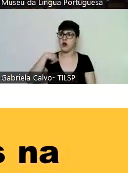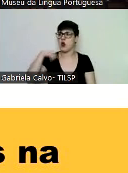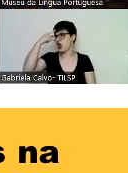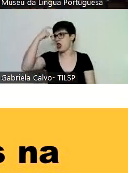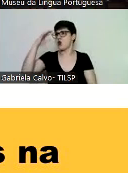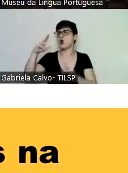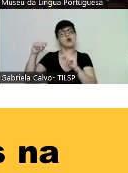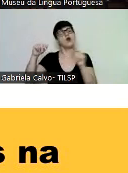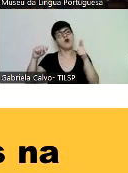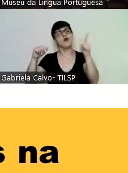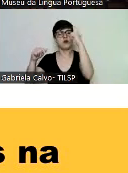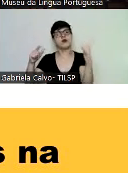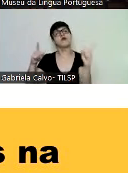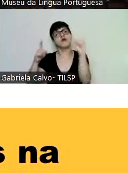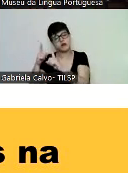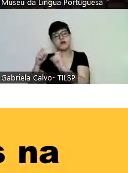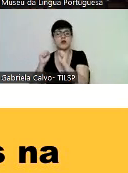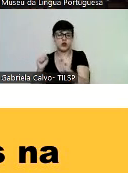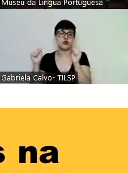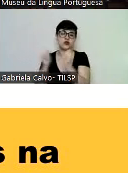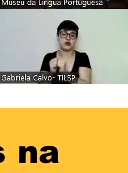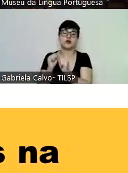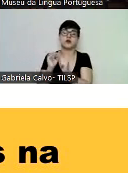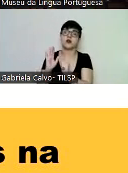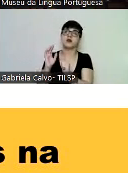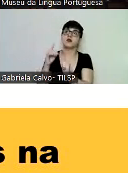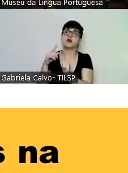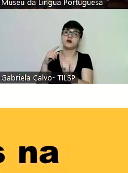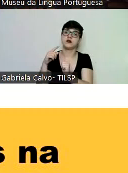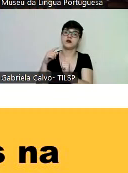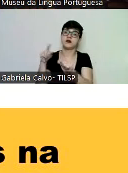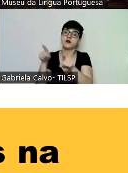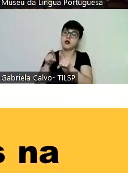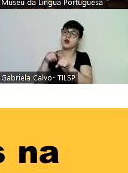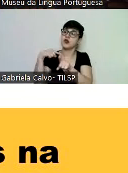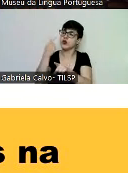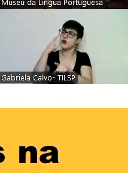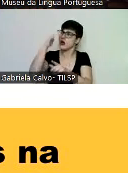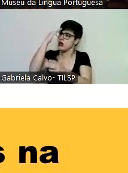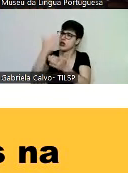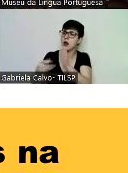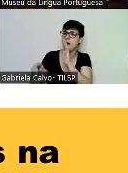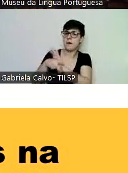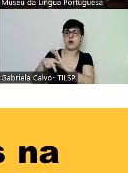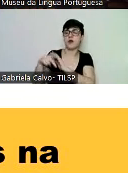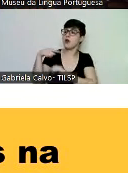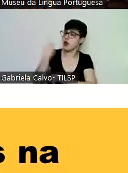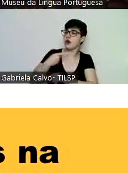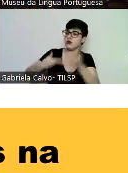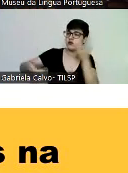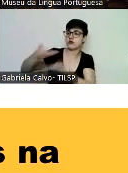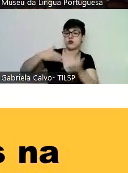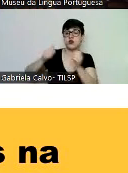mas que a gente tenta inteiro tá sendo pelo menos tensionado por acreditar nisso e processos colaborativos